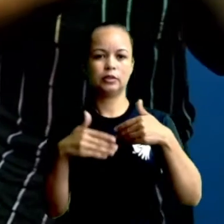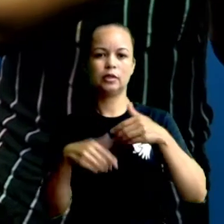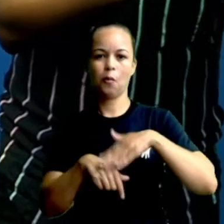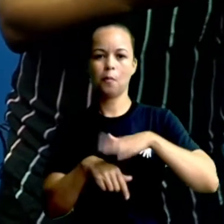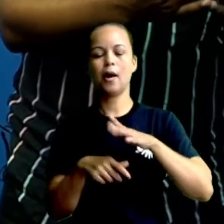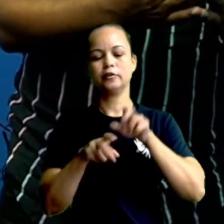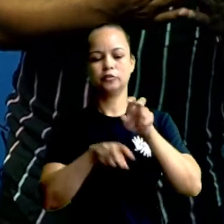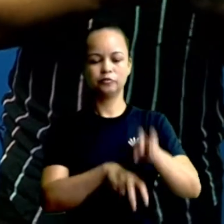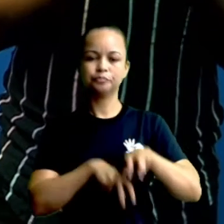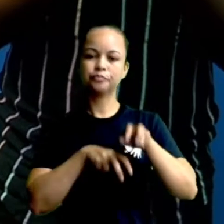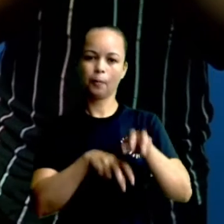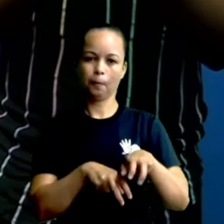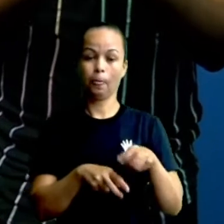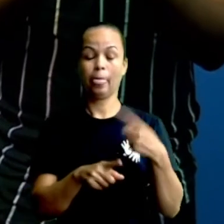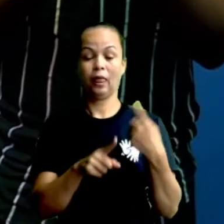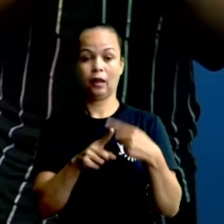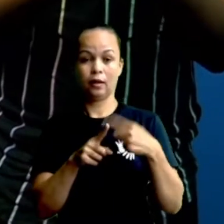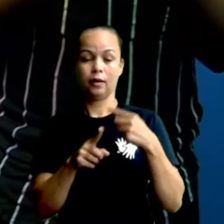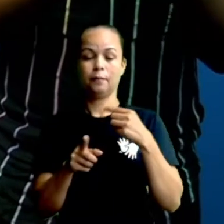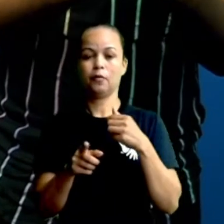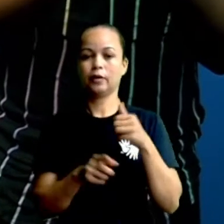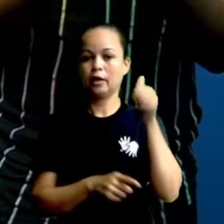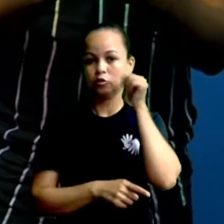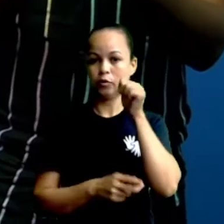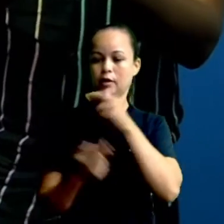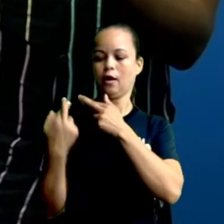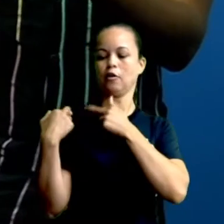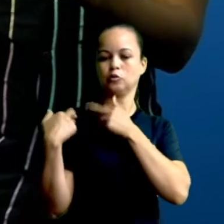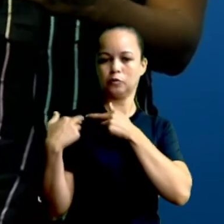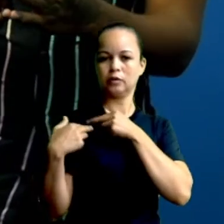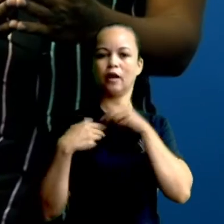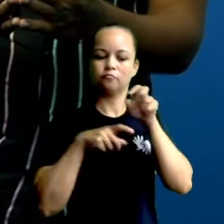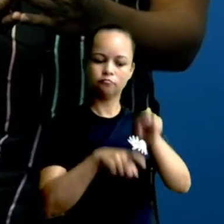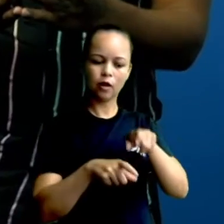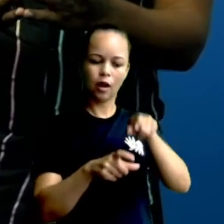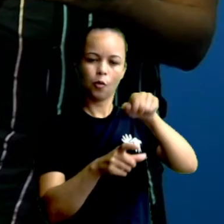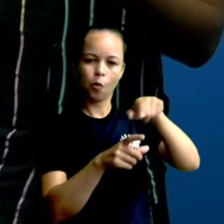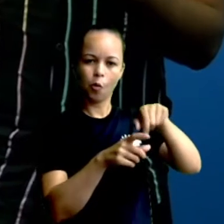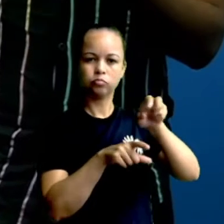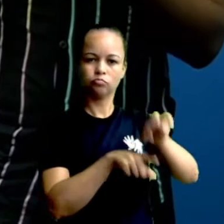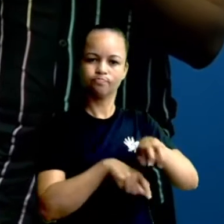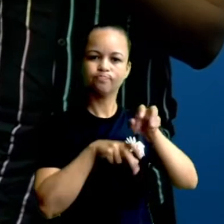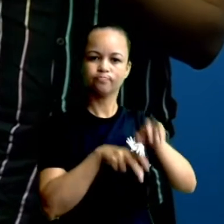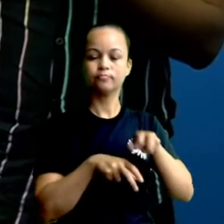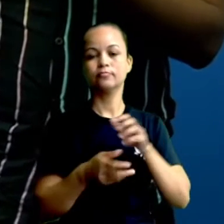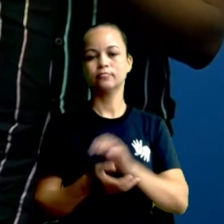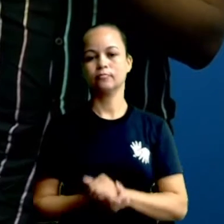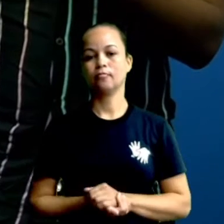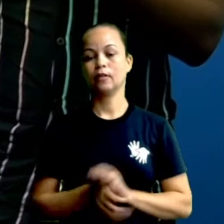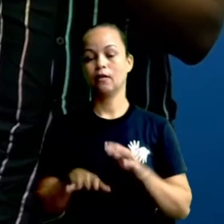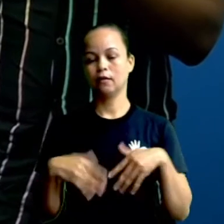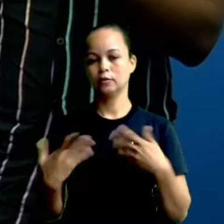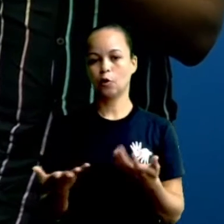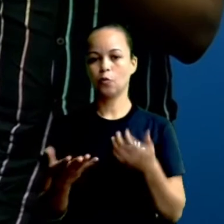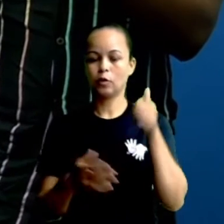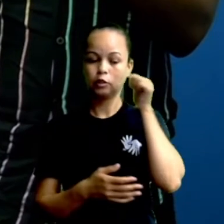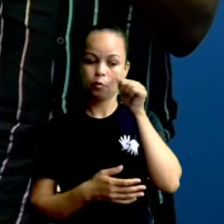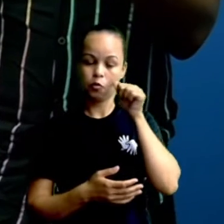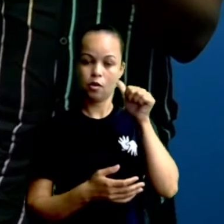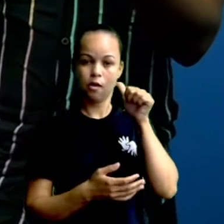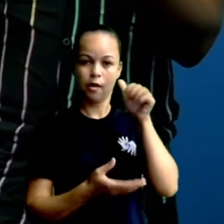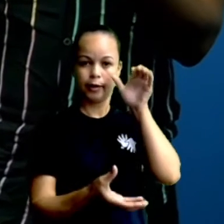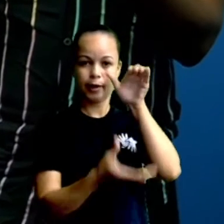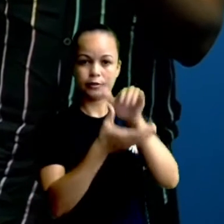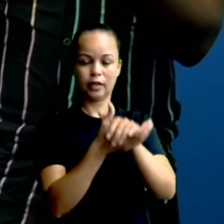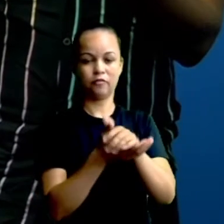forma agrícola, porque as mulheres elas eram responsáveis pela agricultura, né? Então, quando uma mulher ela casava